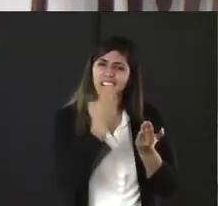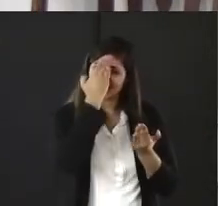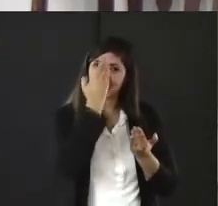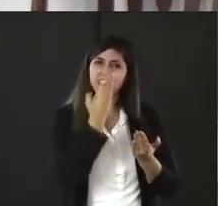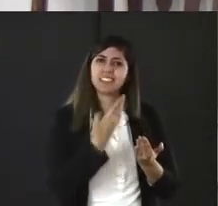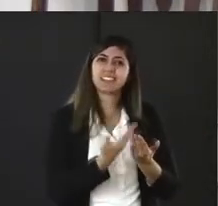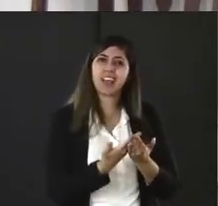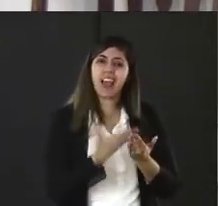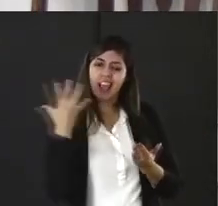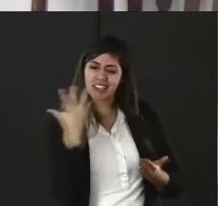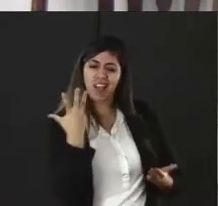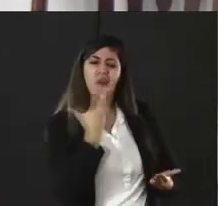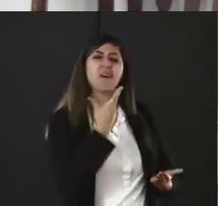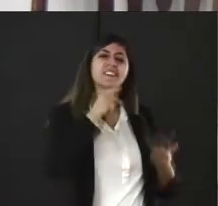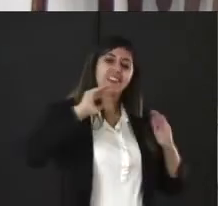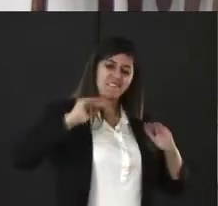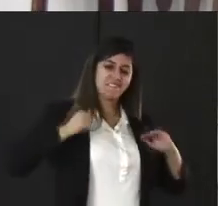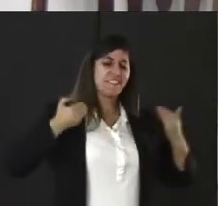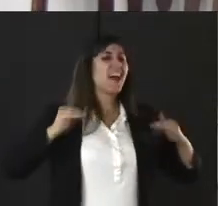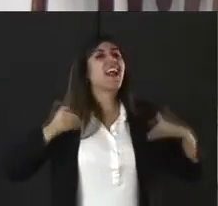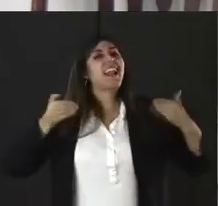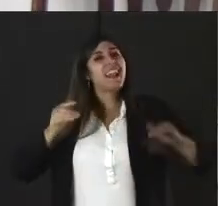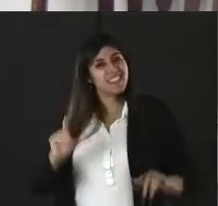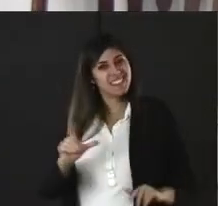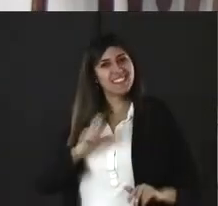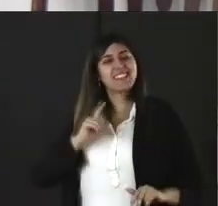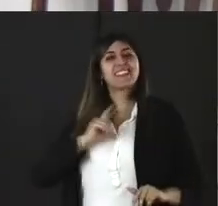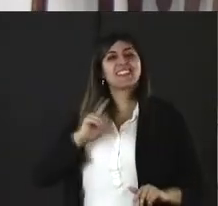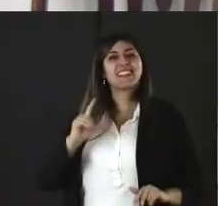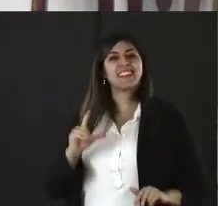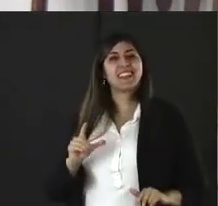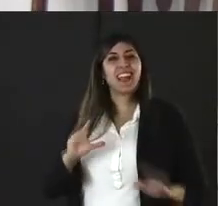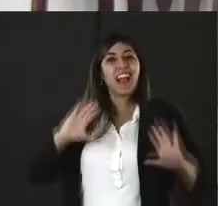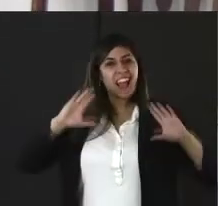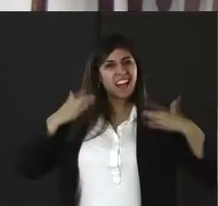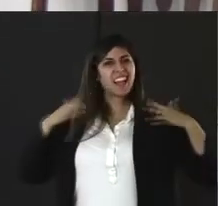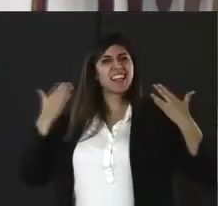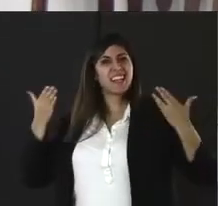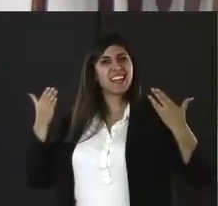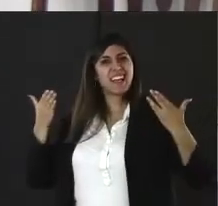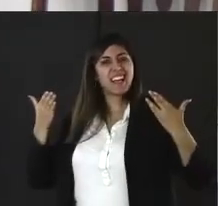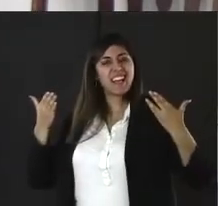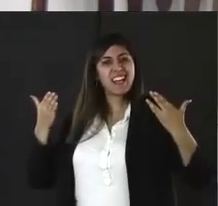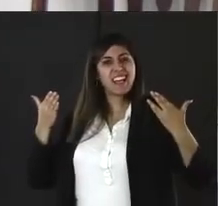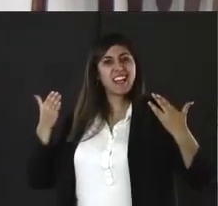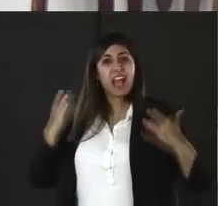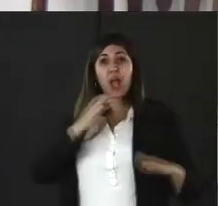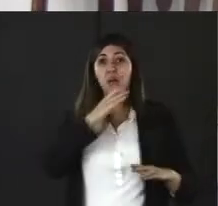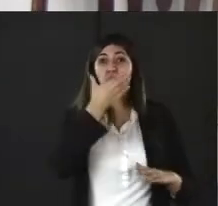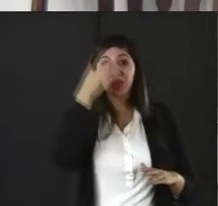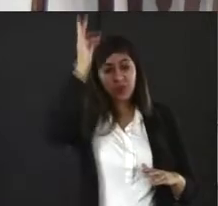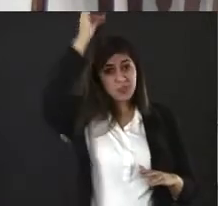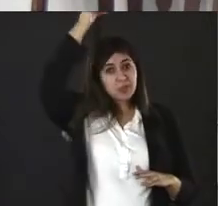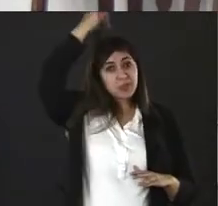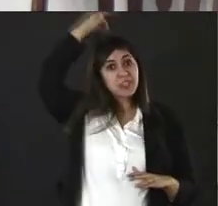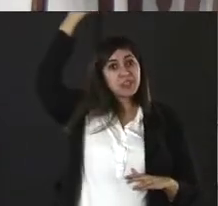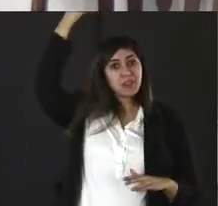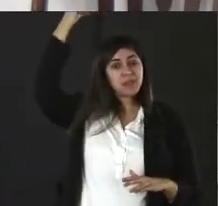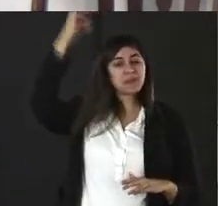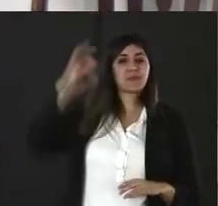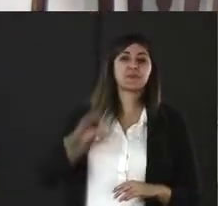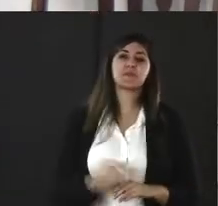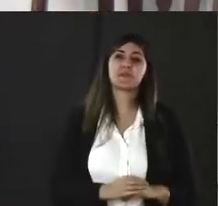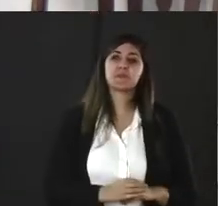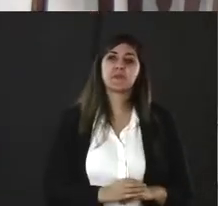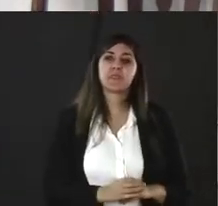a alegria da salvação por isso alegria inclusive é um dos frutos do espírito então as